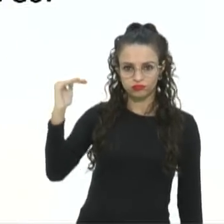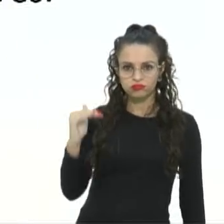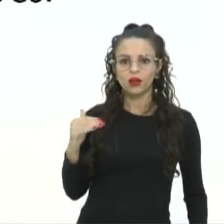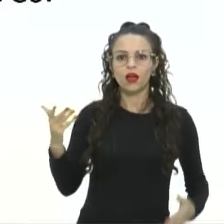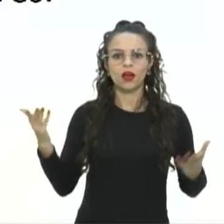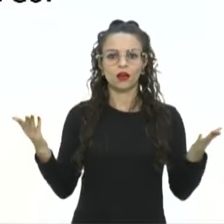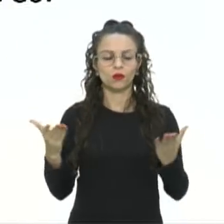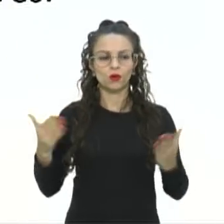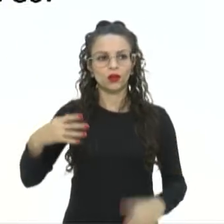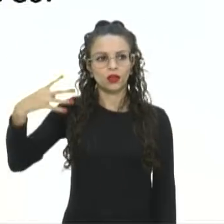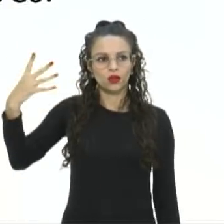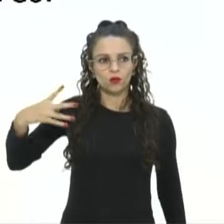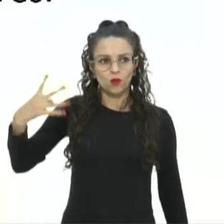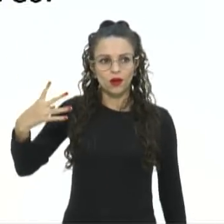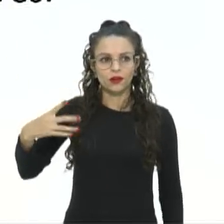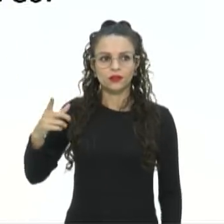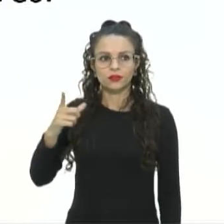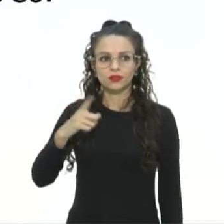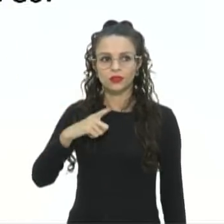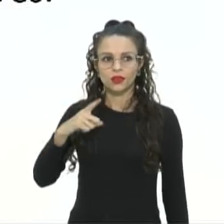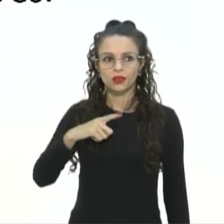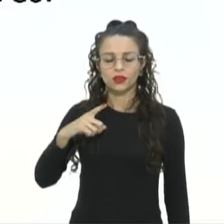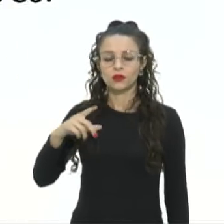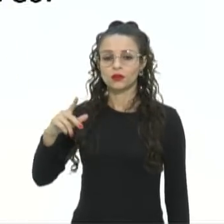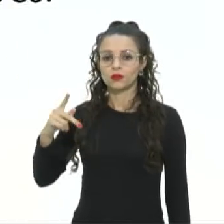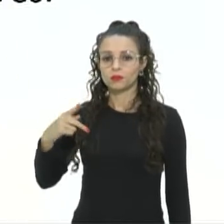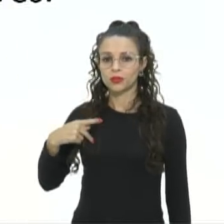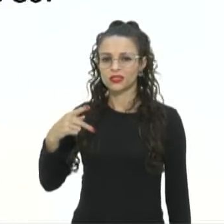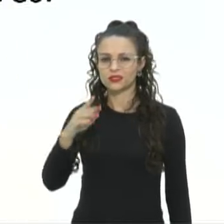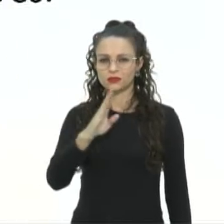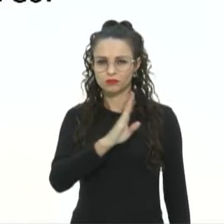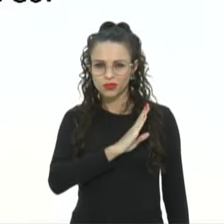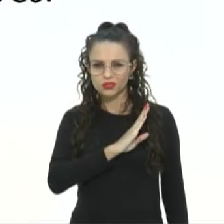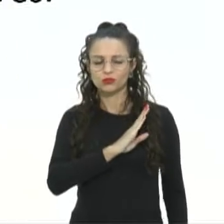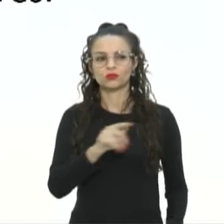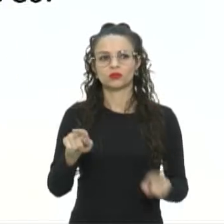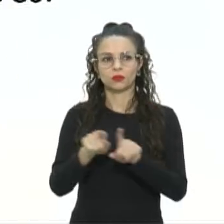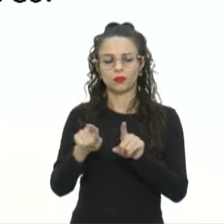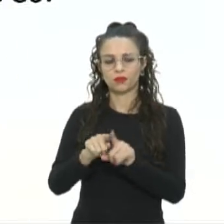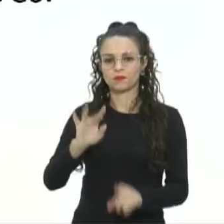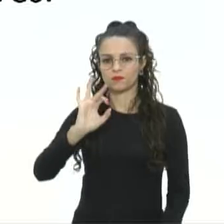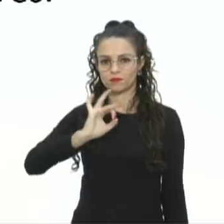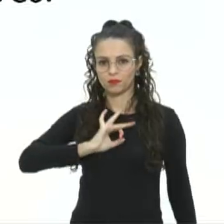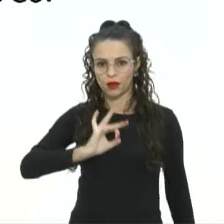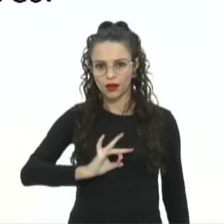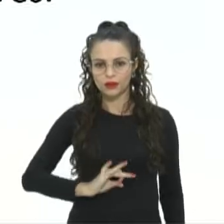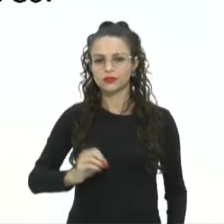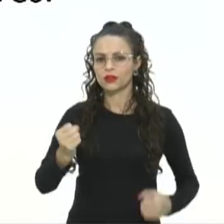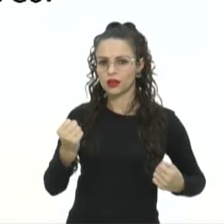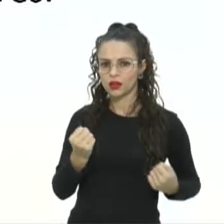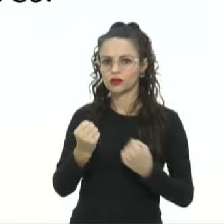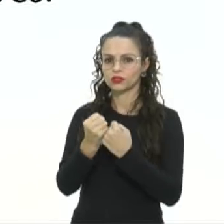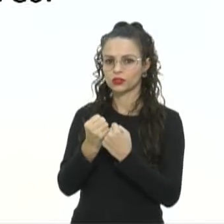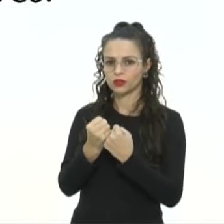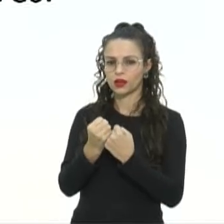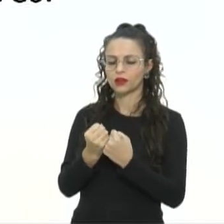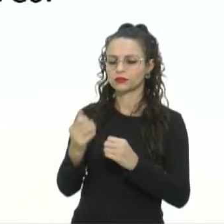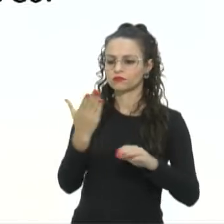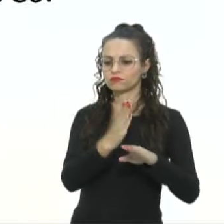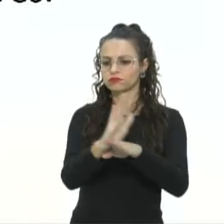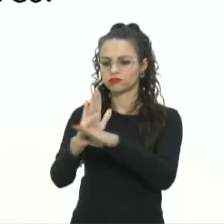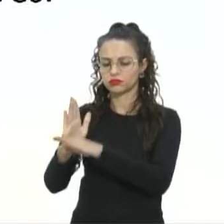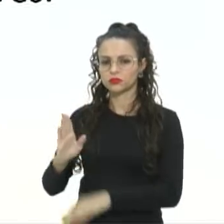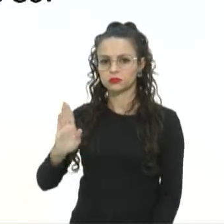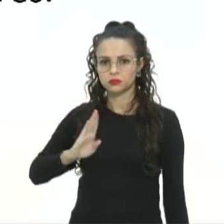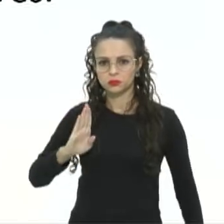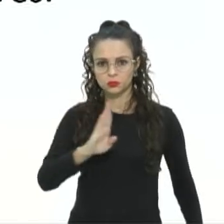Aí, na quarta posição, nós temos os presbíteros e padres, auxiliares e colaboradores dos bispos, e